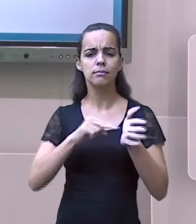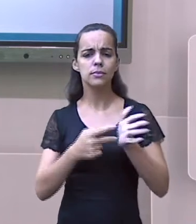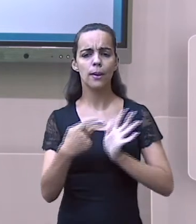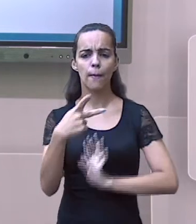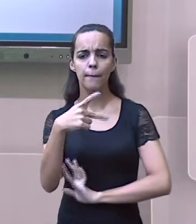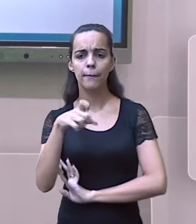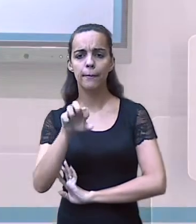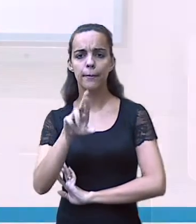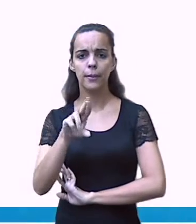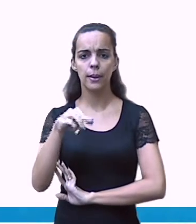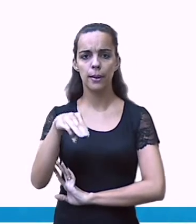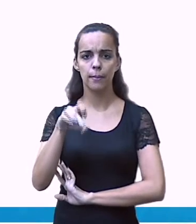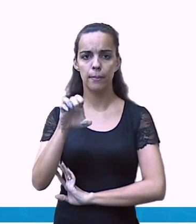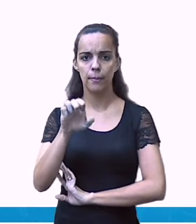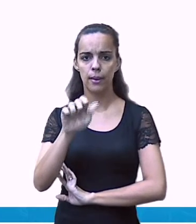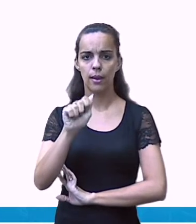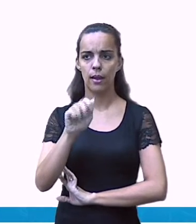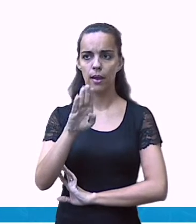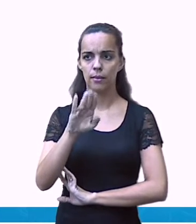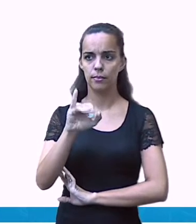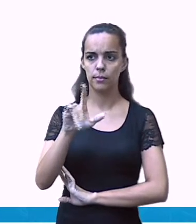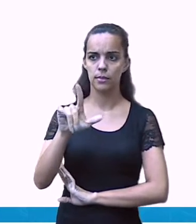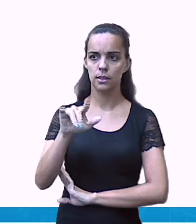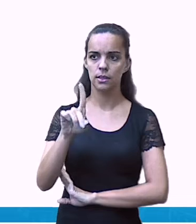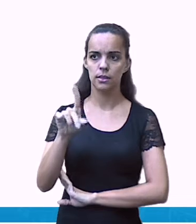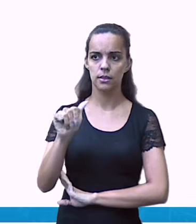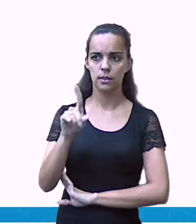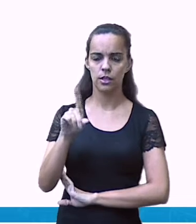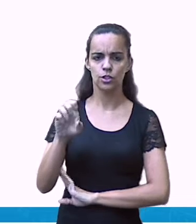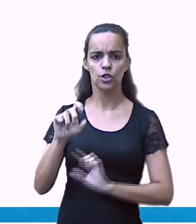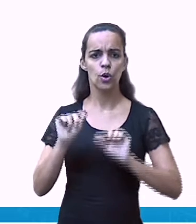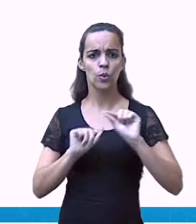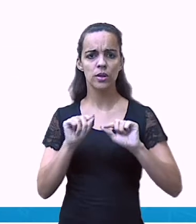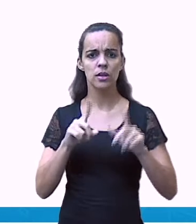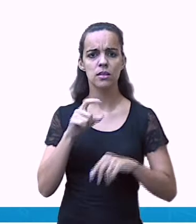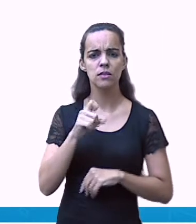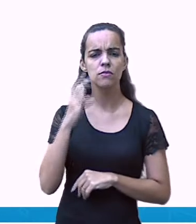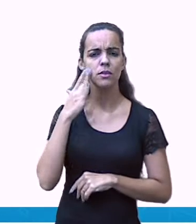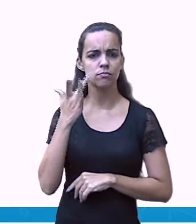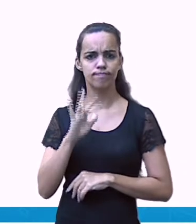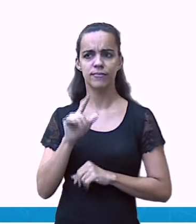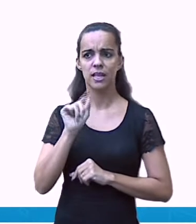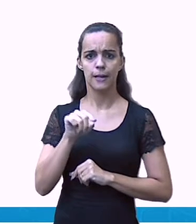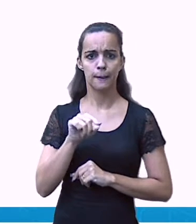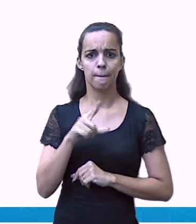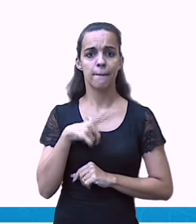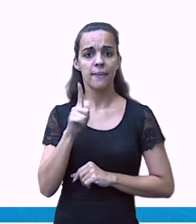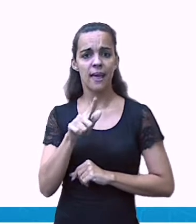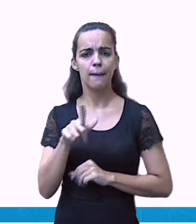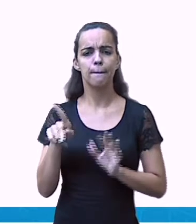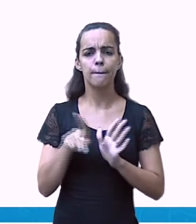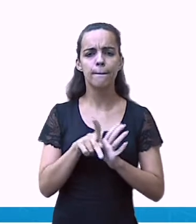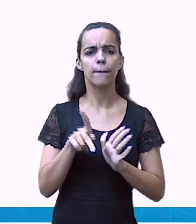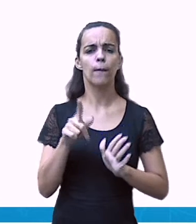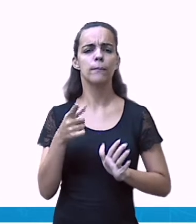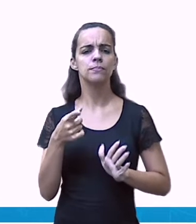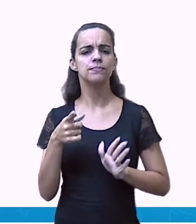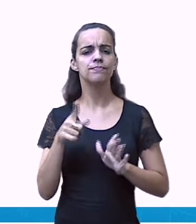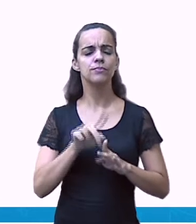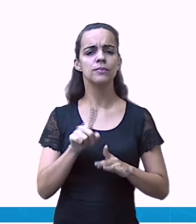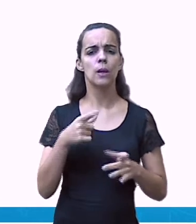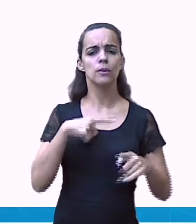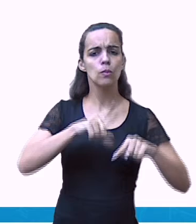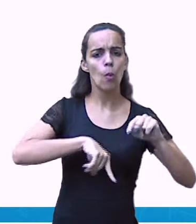permeabilidade? Se você ainda não sabe o que é permeabilidade, trata-se de uma propriedade de um